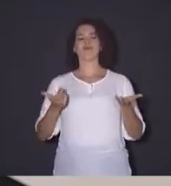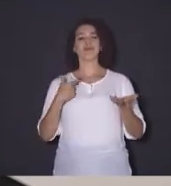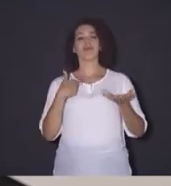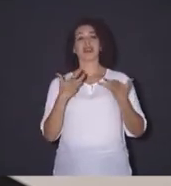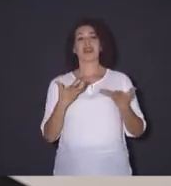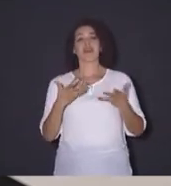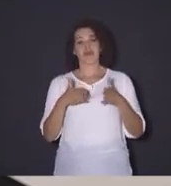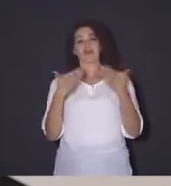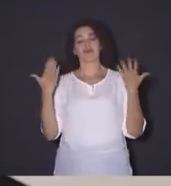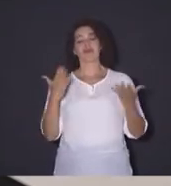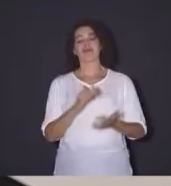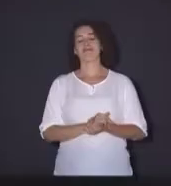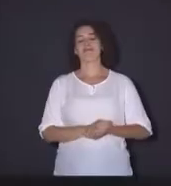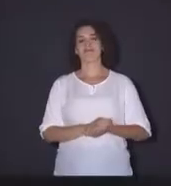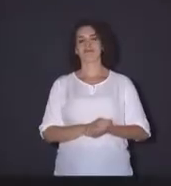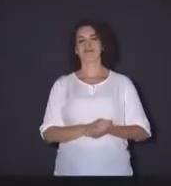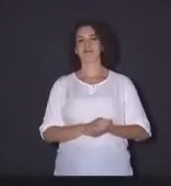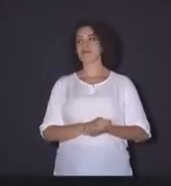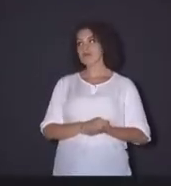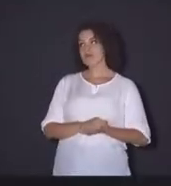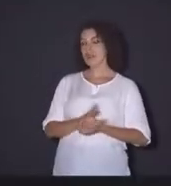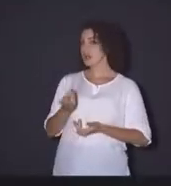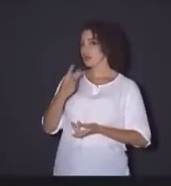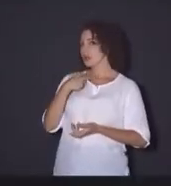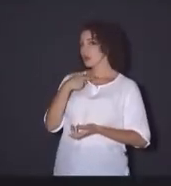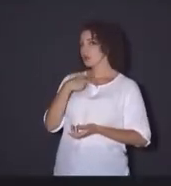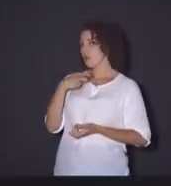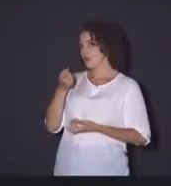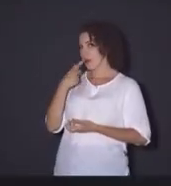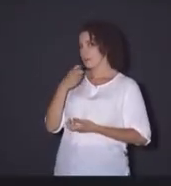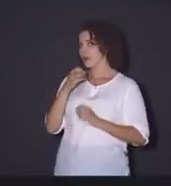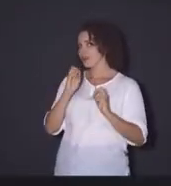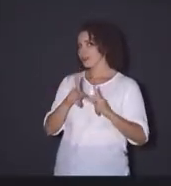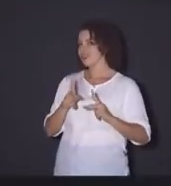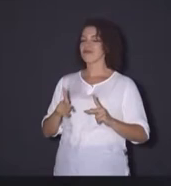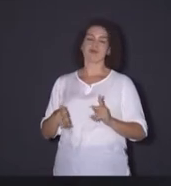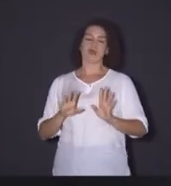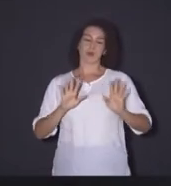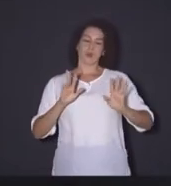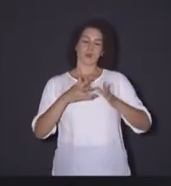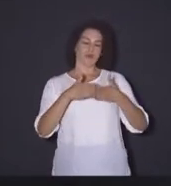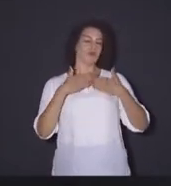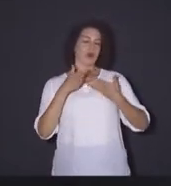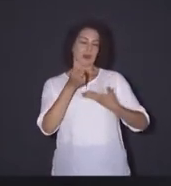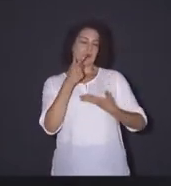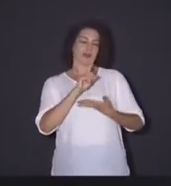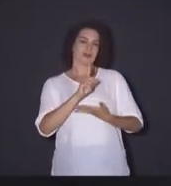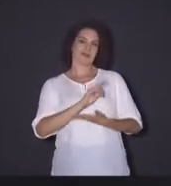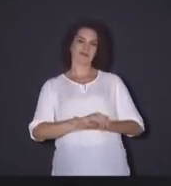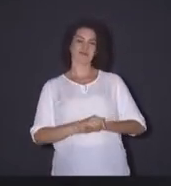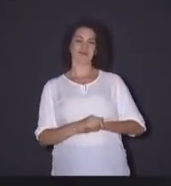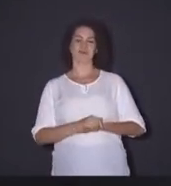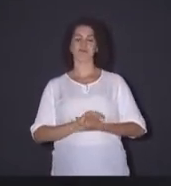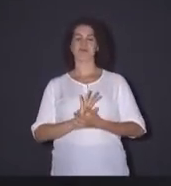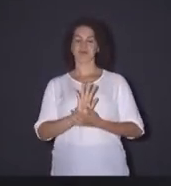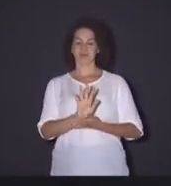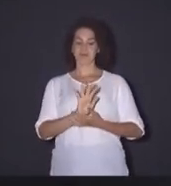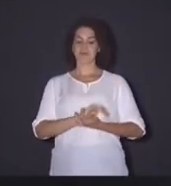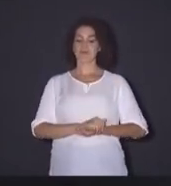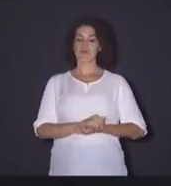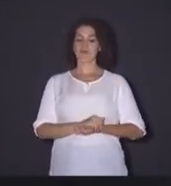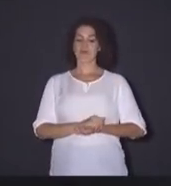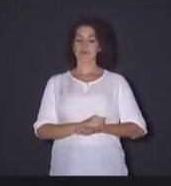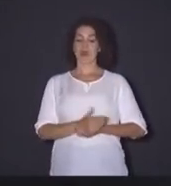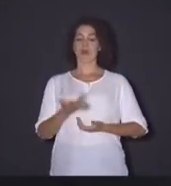por favor desde que não seja uma solução miligramas não é só o seu nome é fiscalizado foi eu acho que assim a gente vem